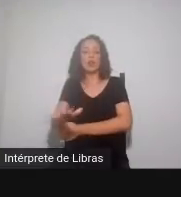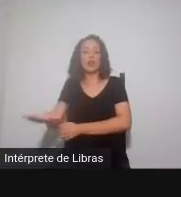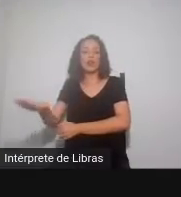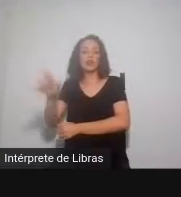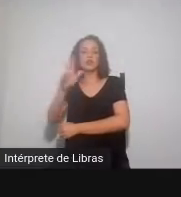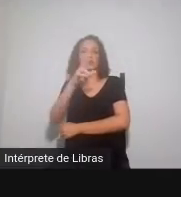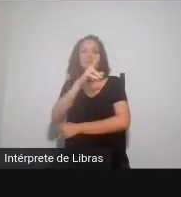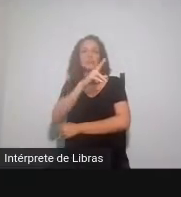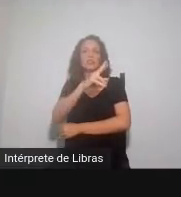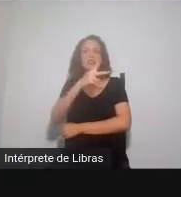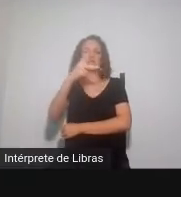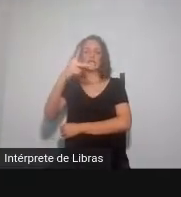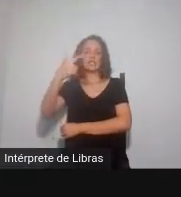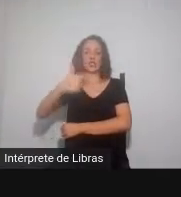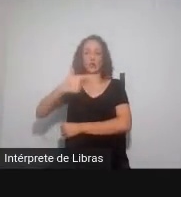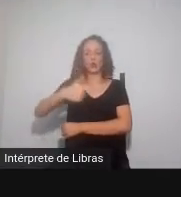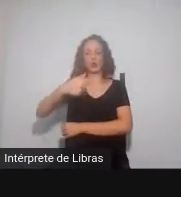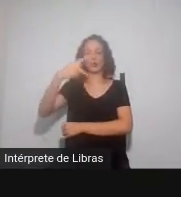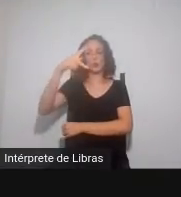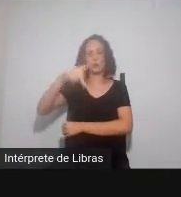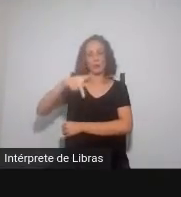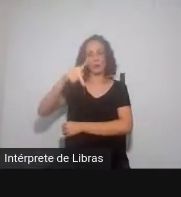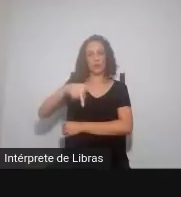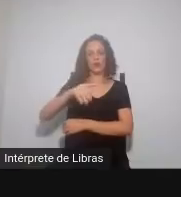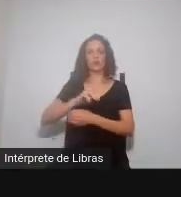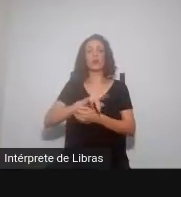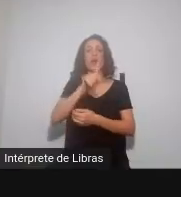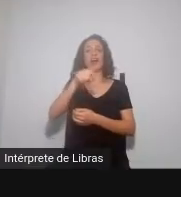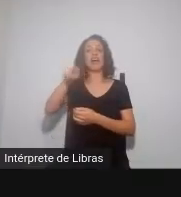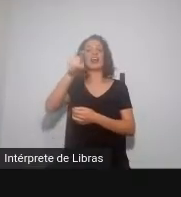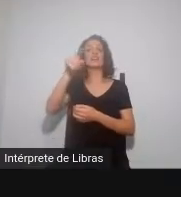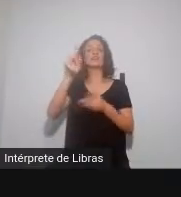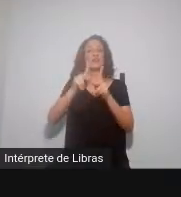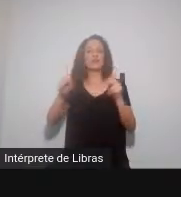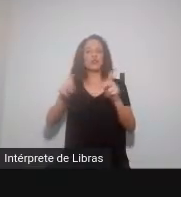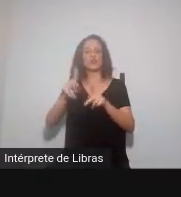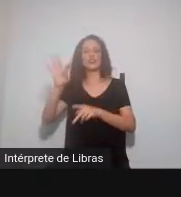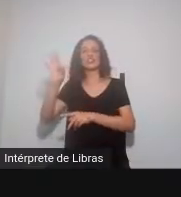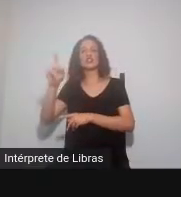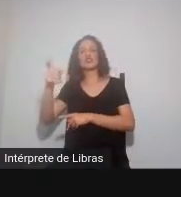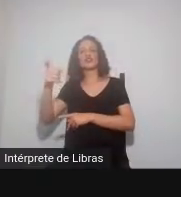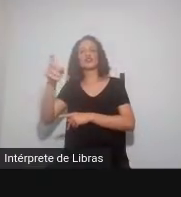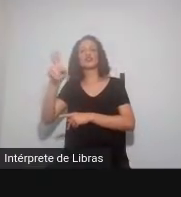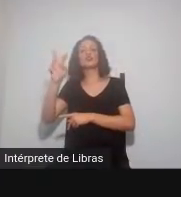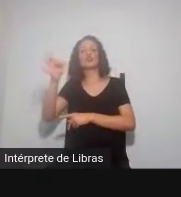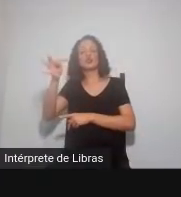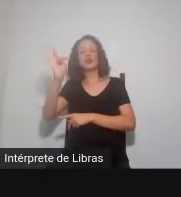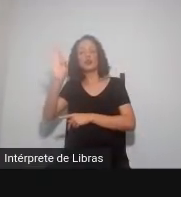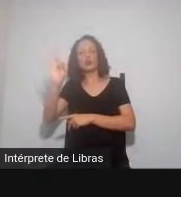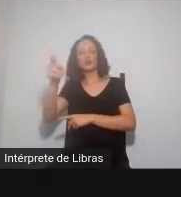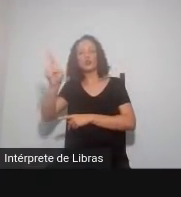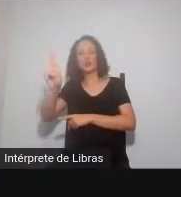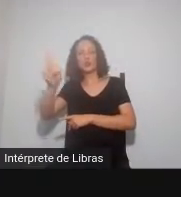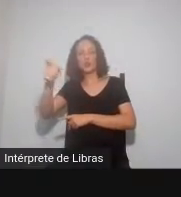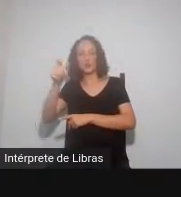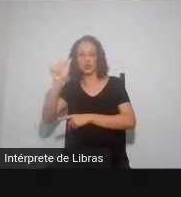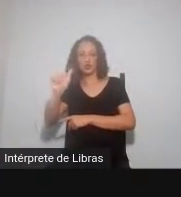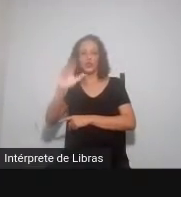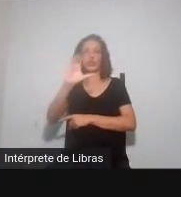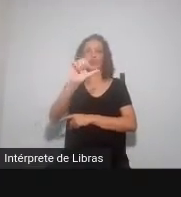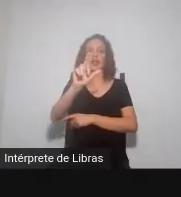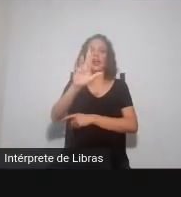as 3 professoras, a primeira, a Tuxa, a Carol e a Cíntia. Então, neste dia, o